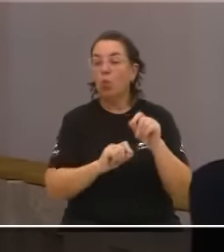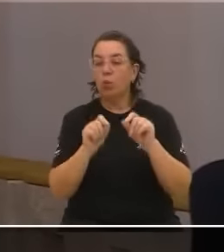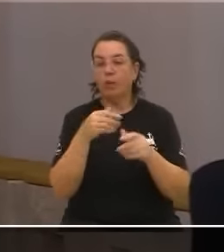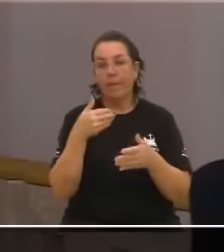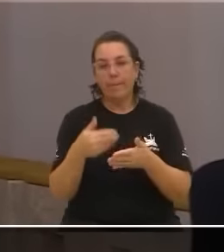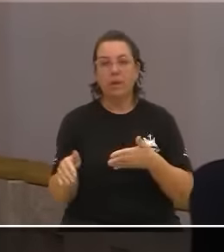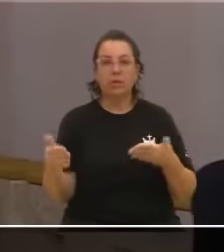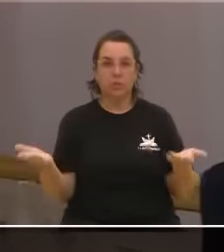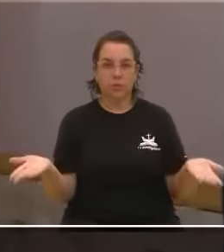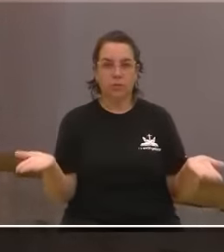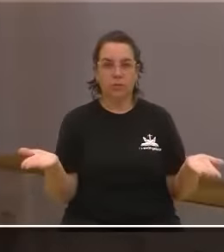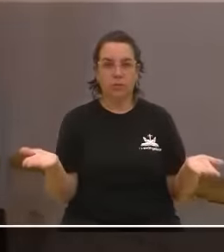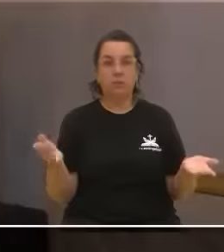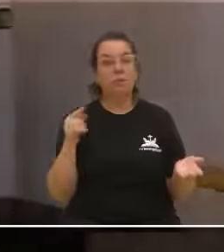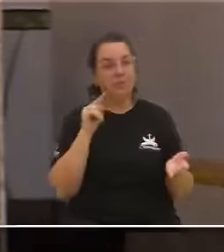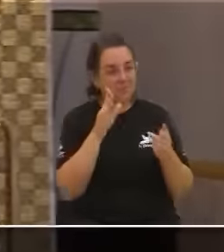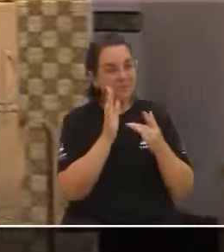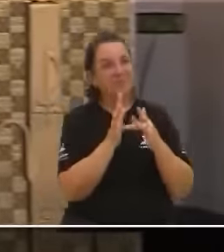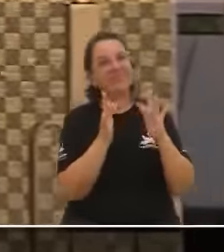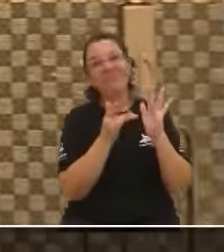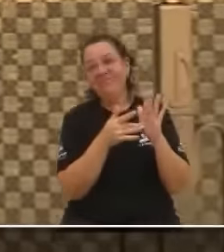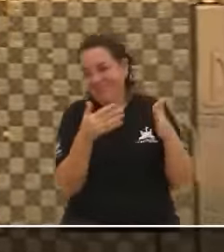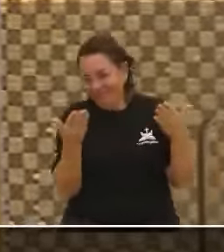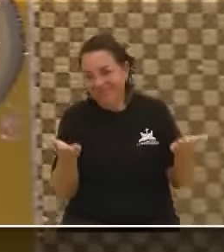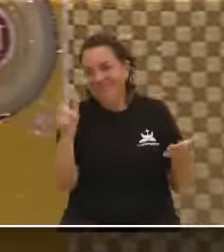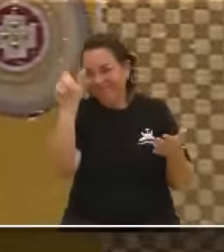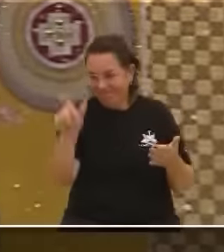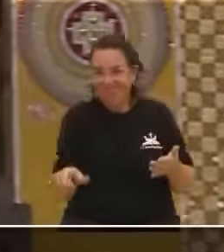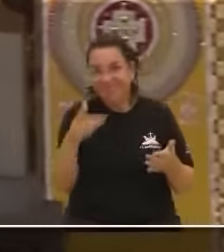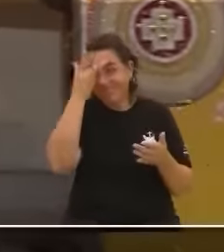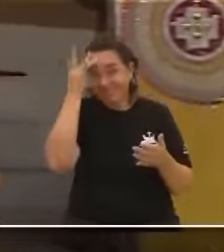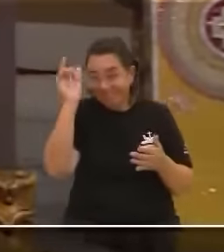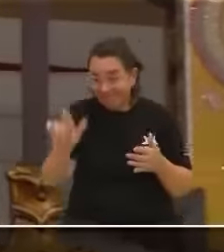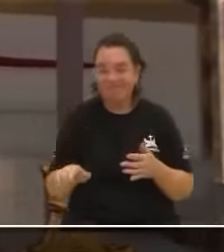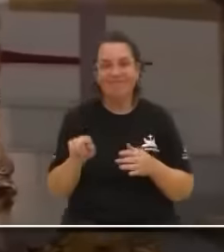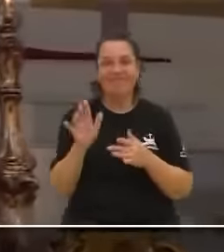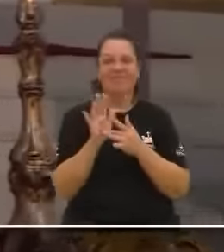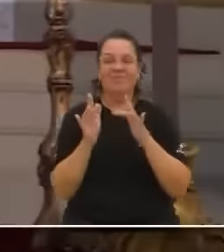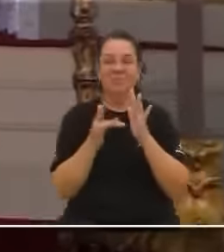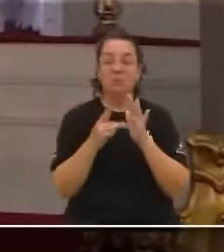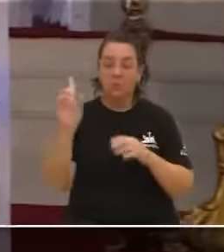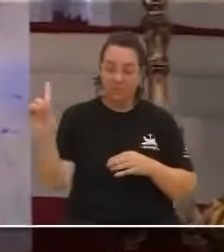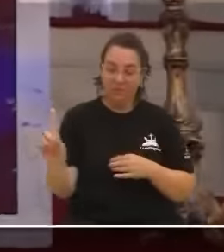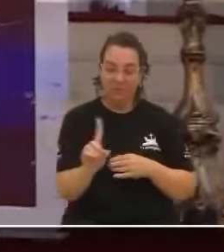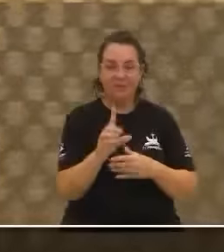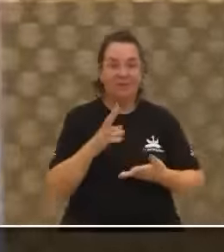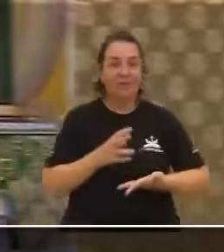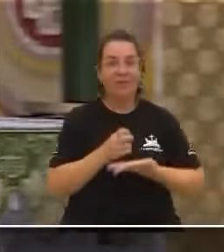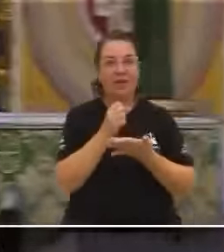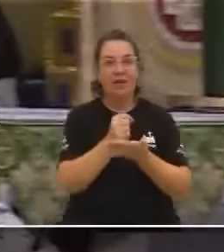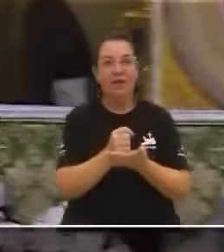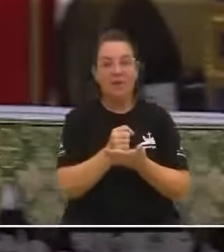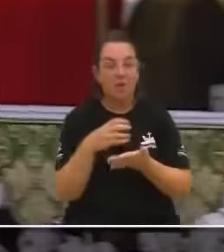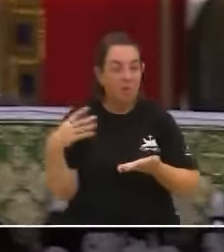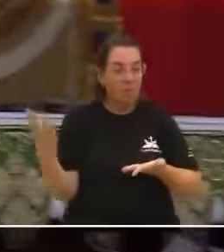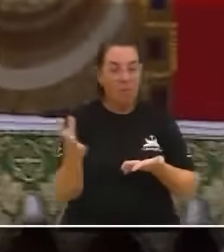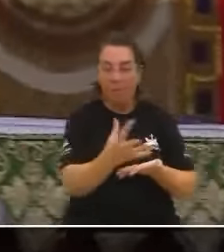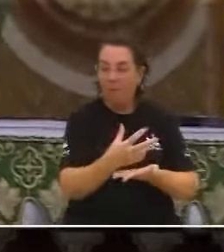perdido. Este é Jesus Cristo, que veio para salvar,